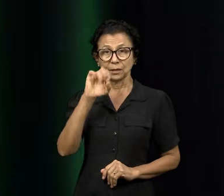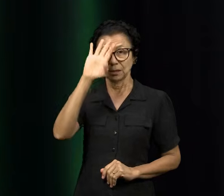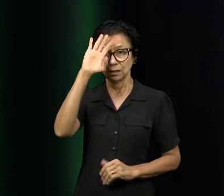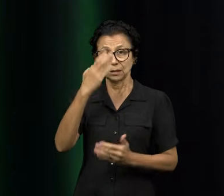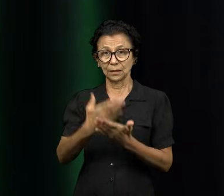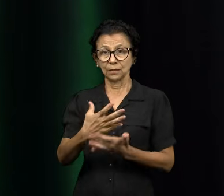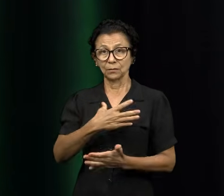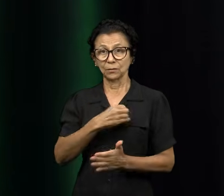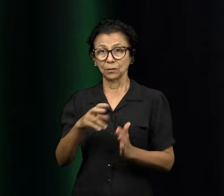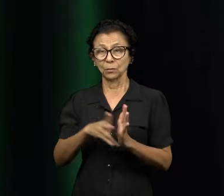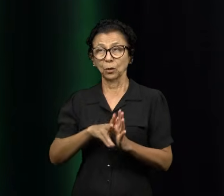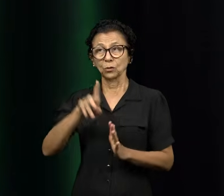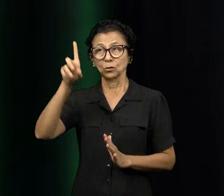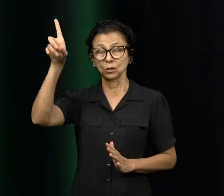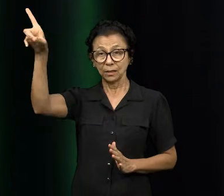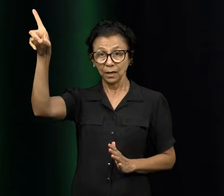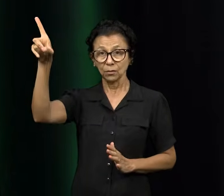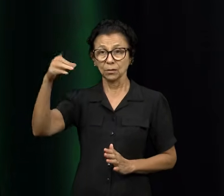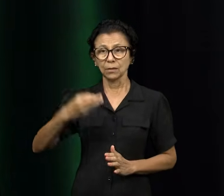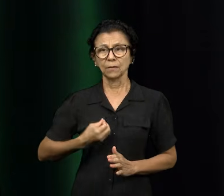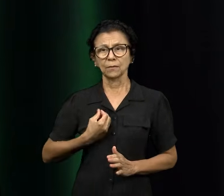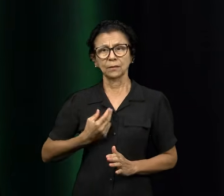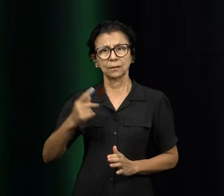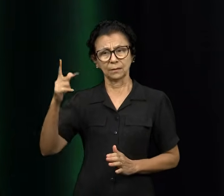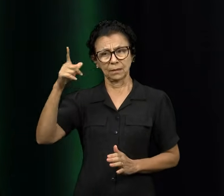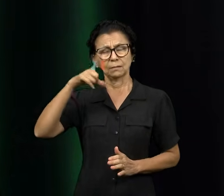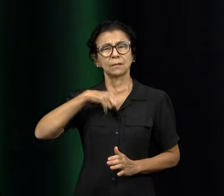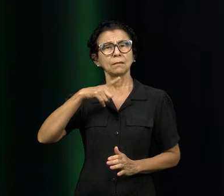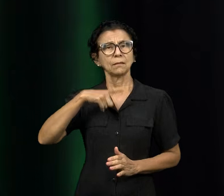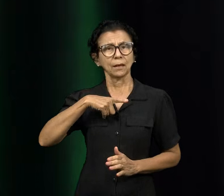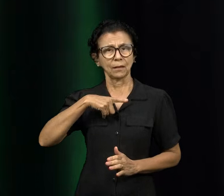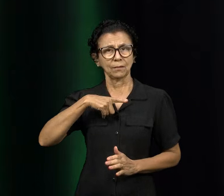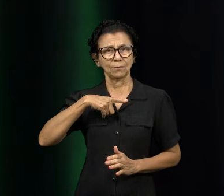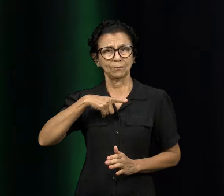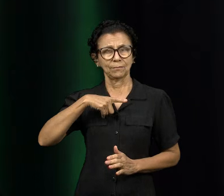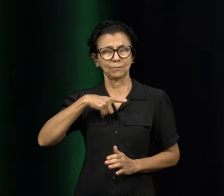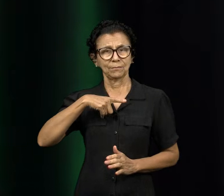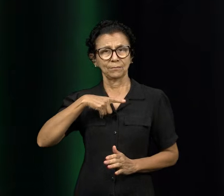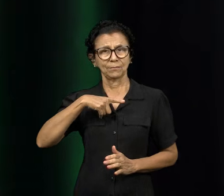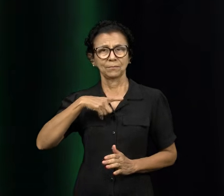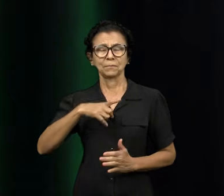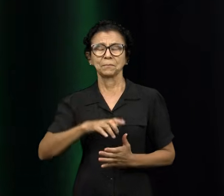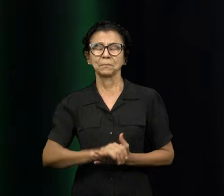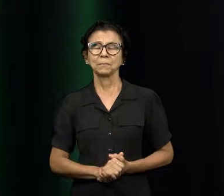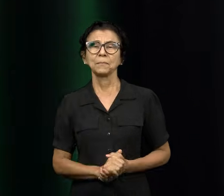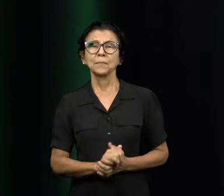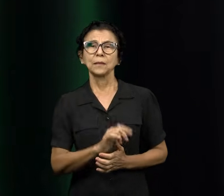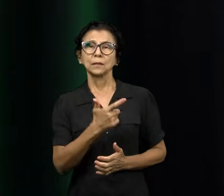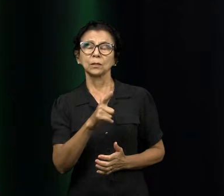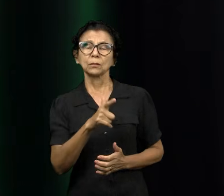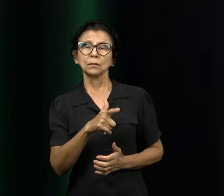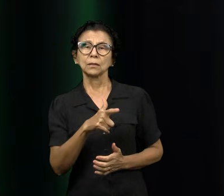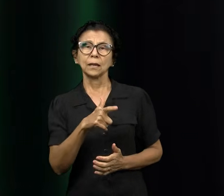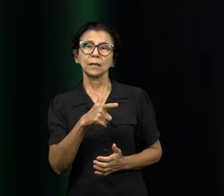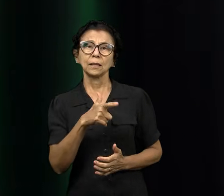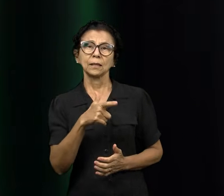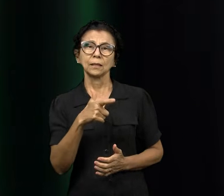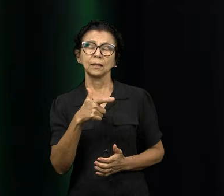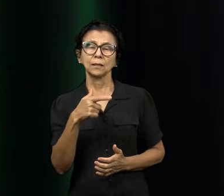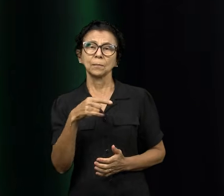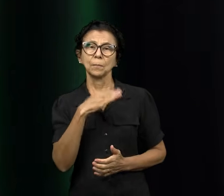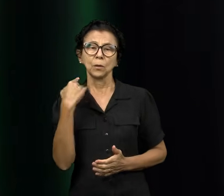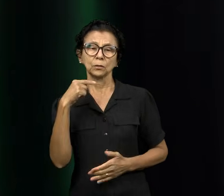e não entrará em condenação. Então o Senhor traz essa condição para aqueles que ouvem, dão ouvidos. E como